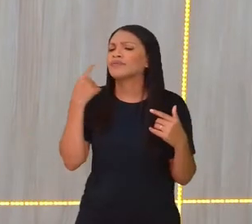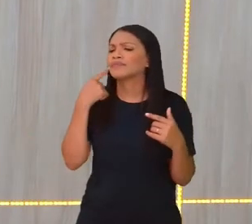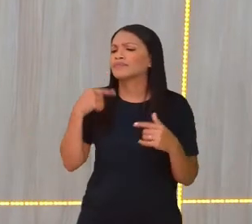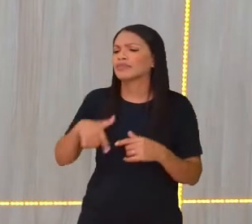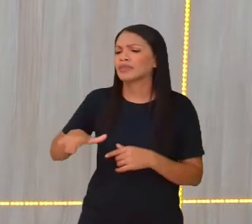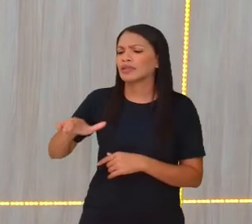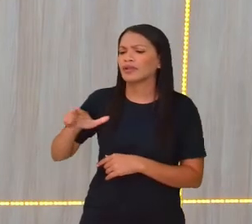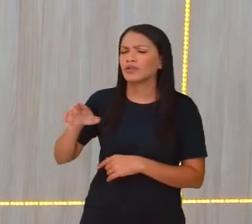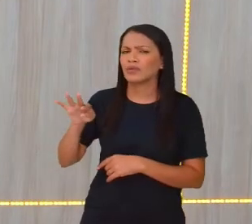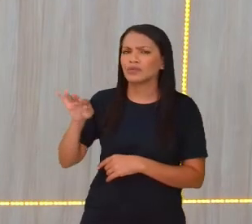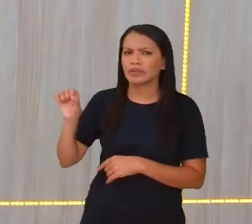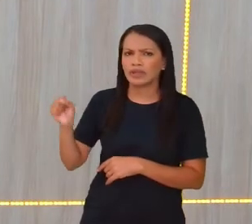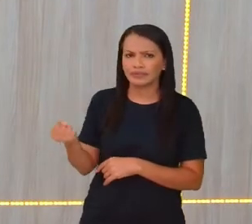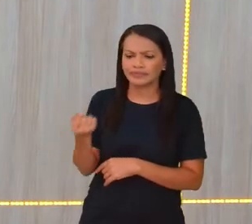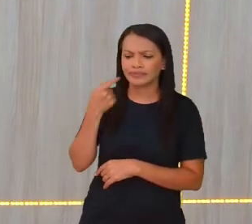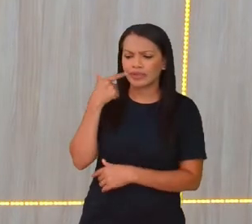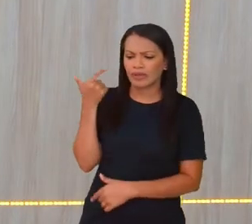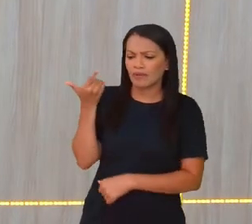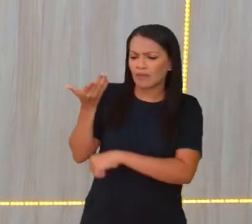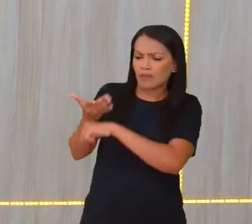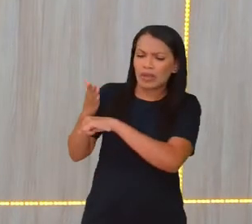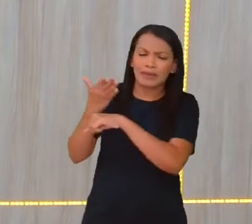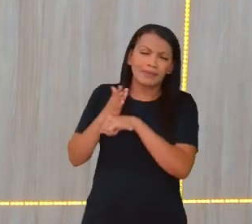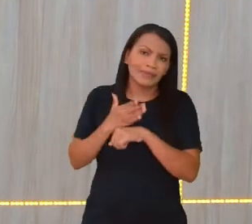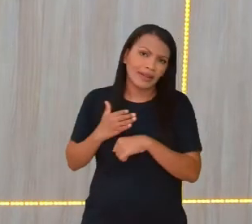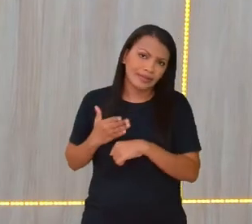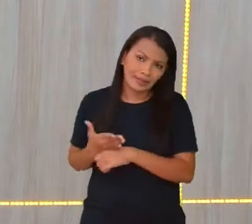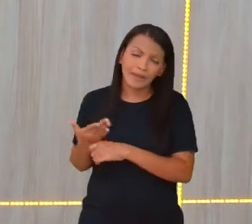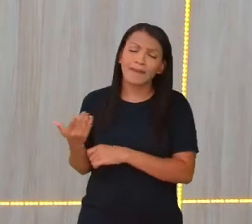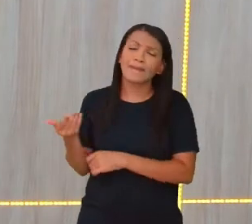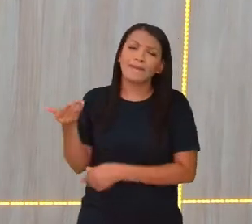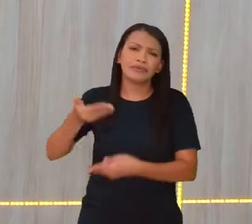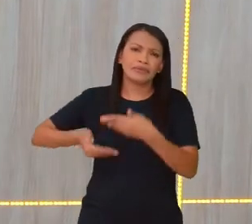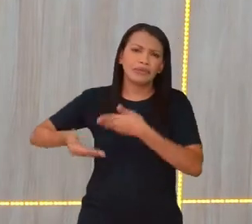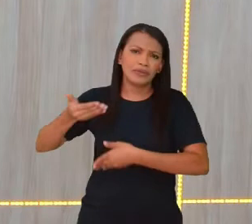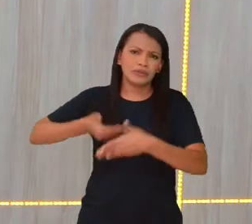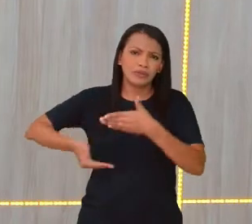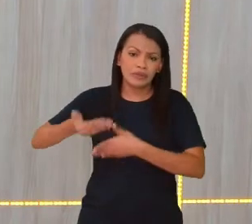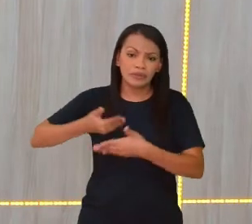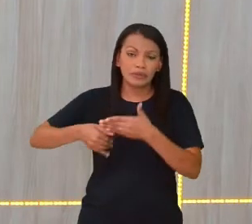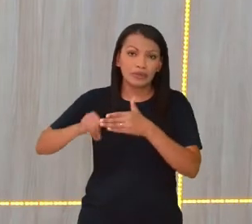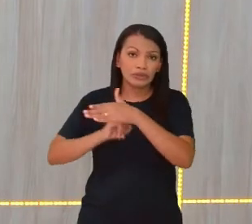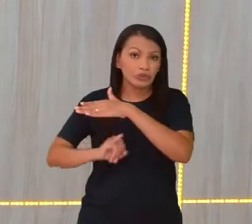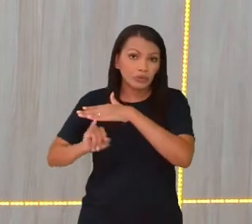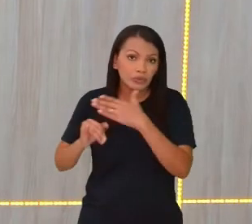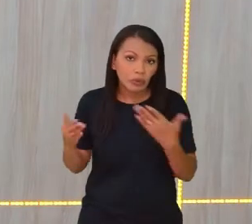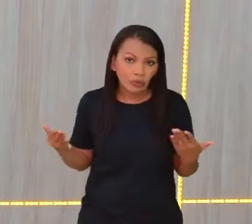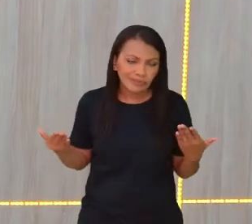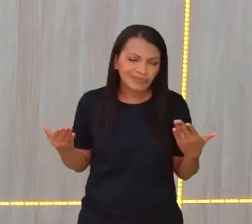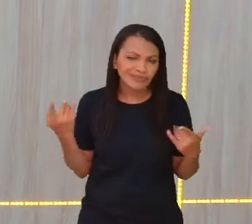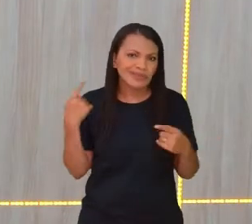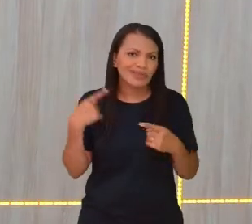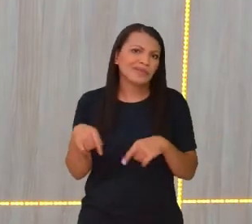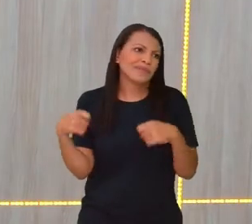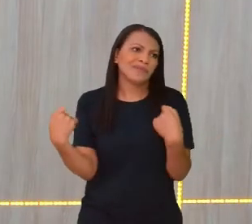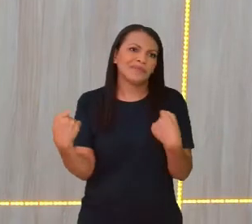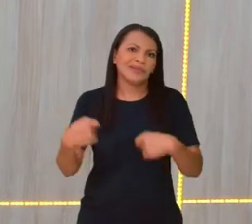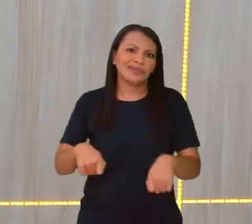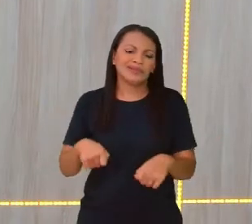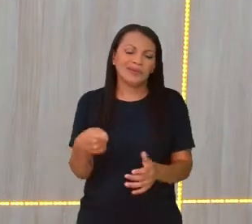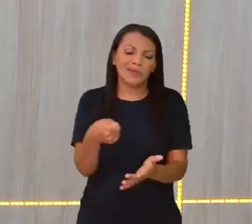fala de uma prática que não necessariamente faz parte dessas instituições, que não